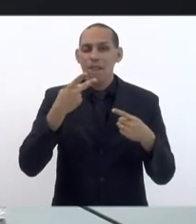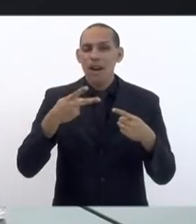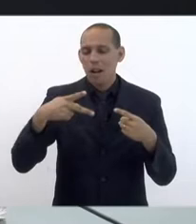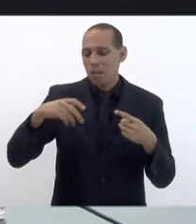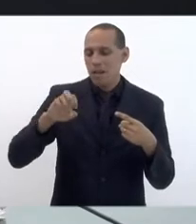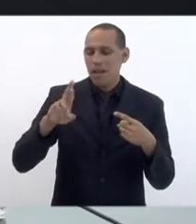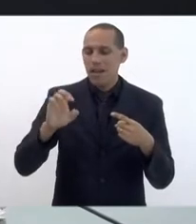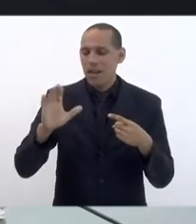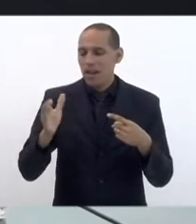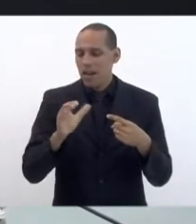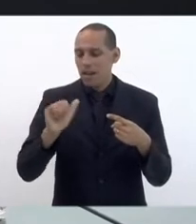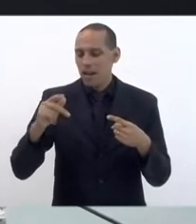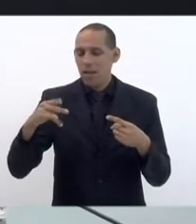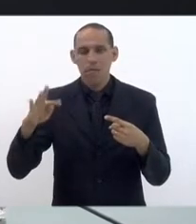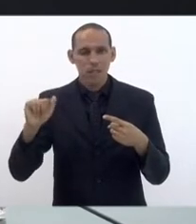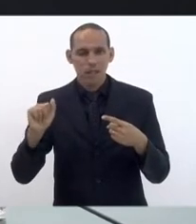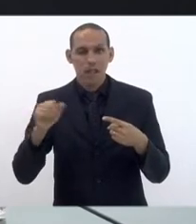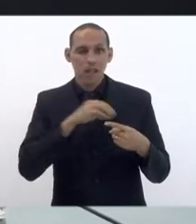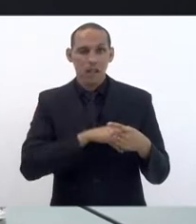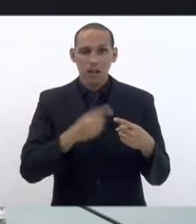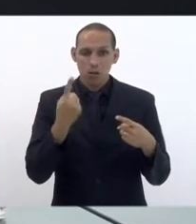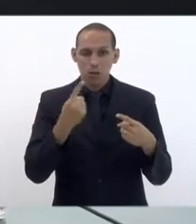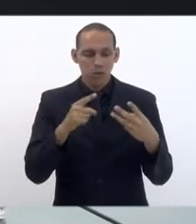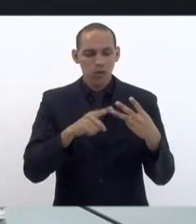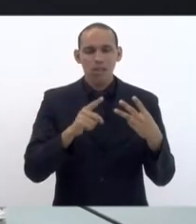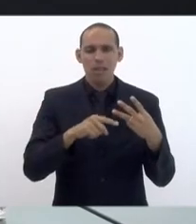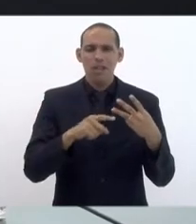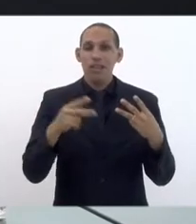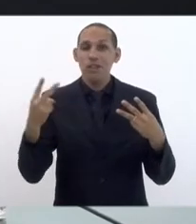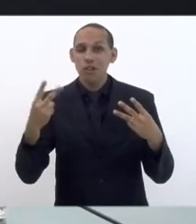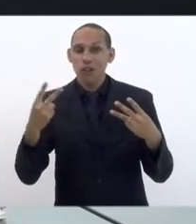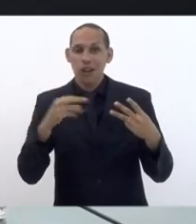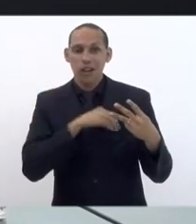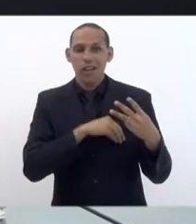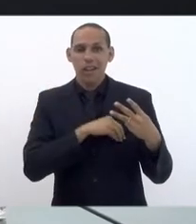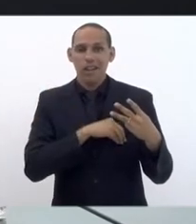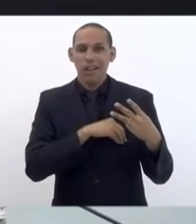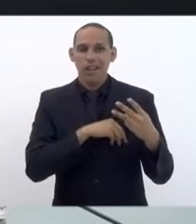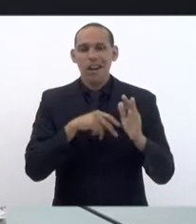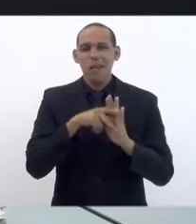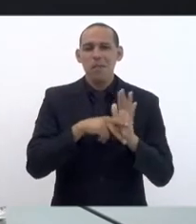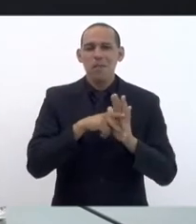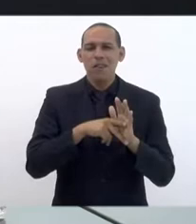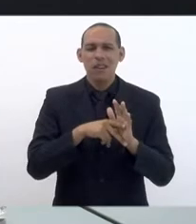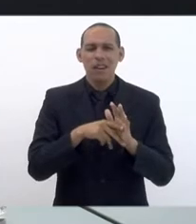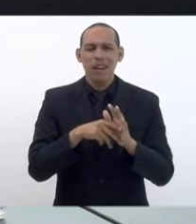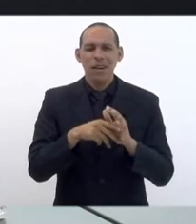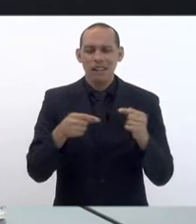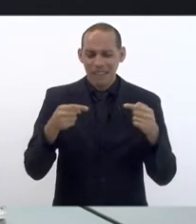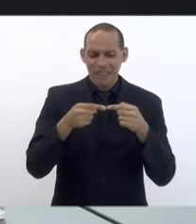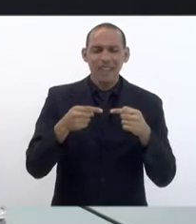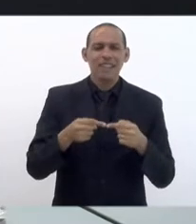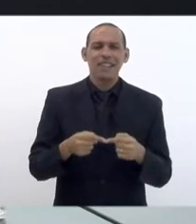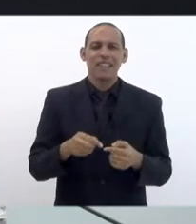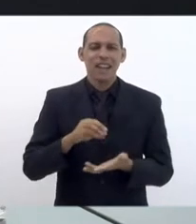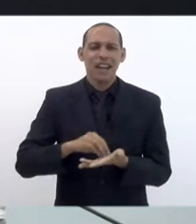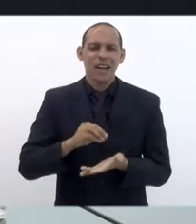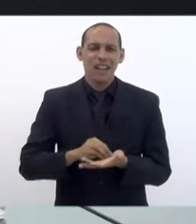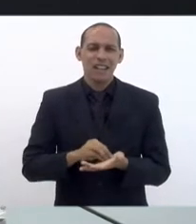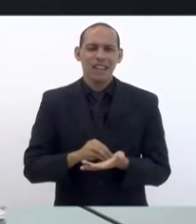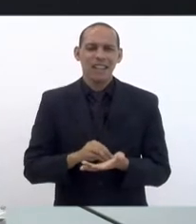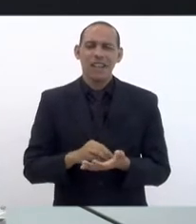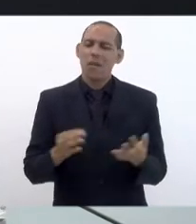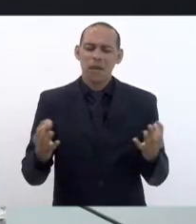mínimo, outro per capita de 2. Então, não pode, no mesmo projeto, eles conviverem. Né? Um está alterando o parágrafo 10.